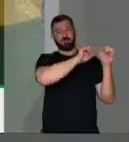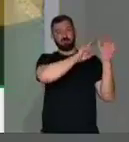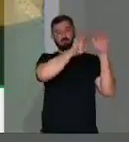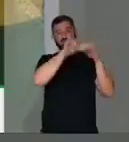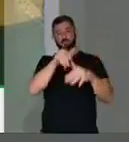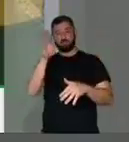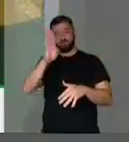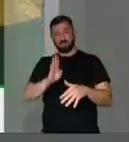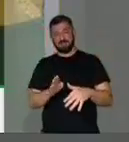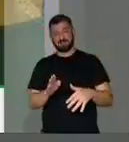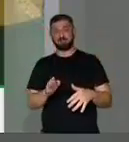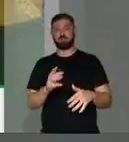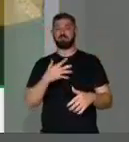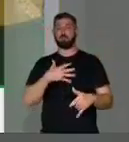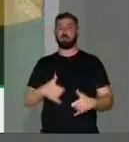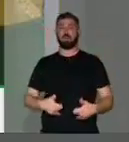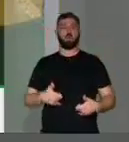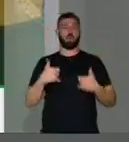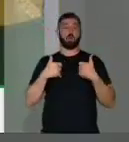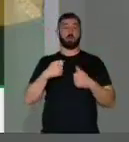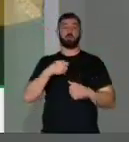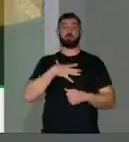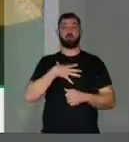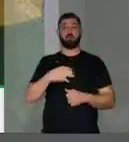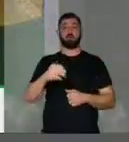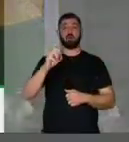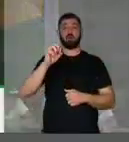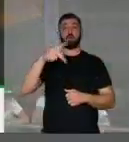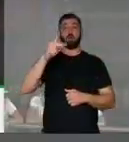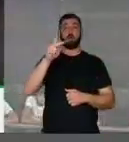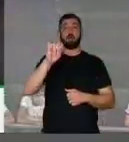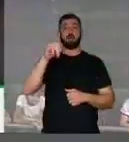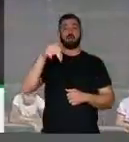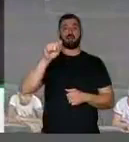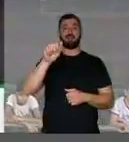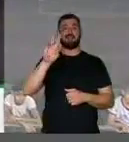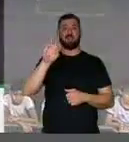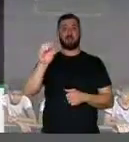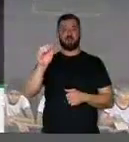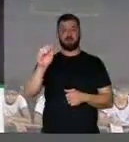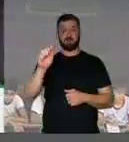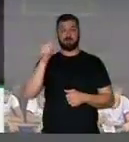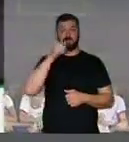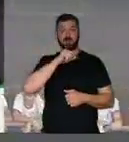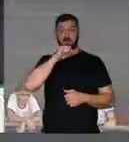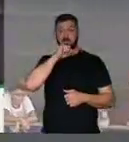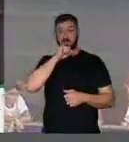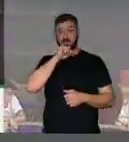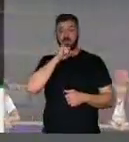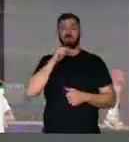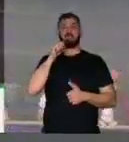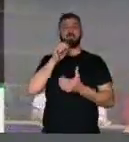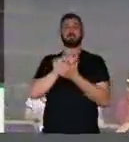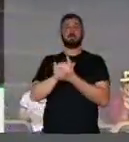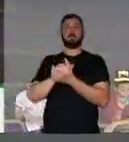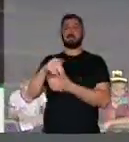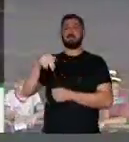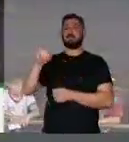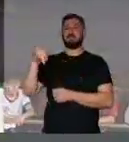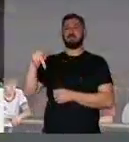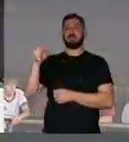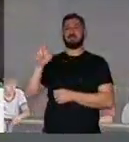É um orgulho para mim, que sou filha de Okinawa, mãe e mulher Nikkei, em